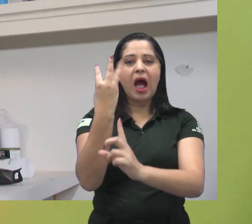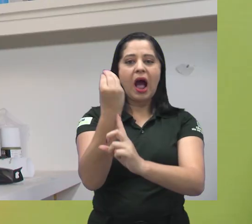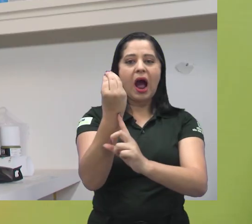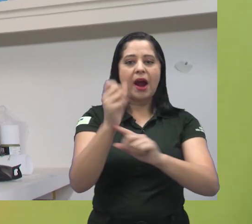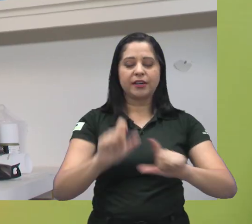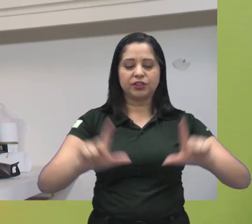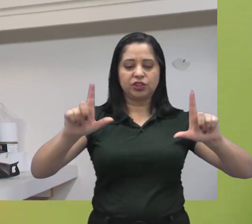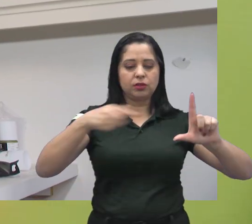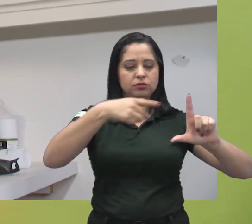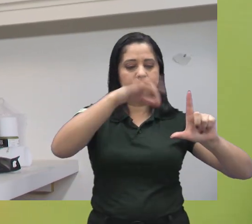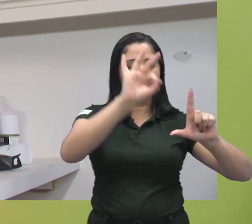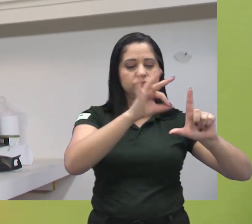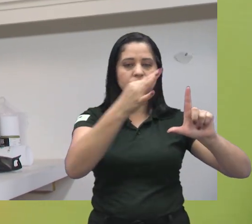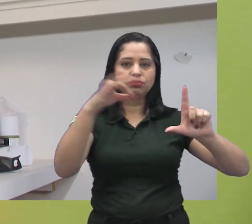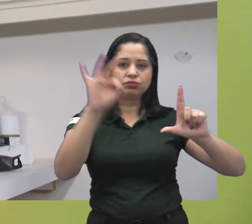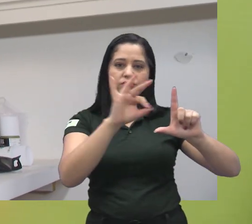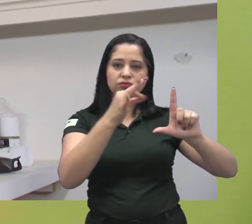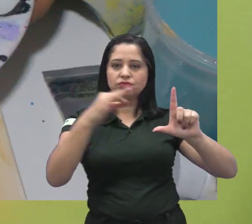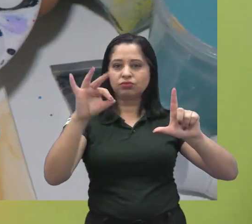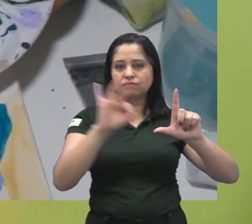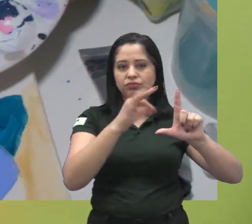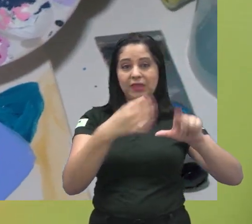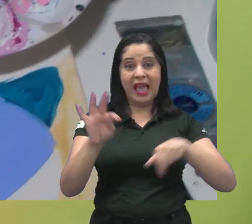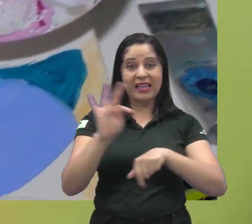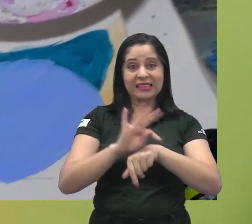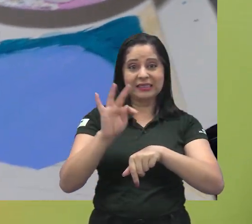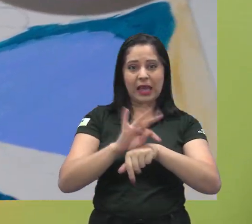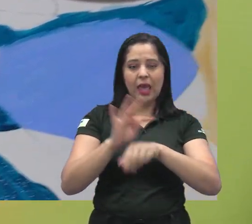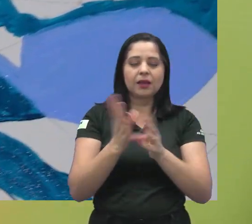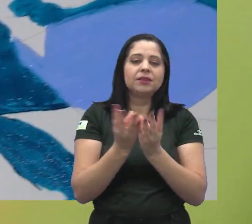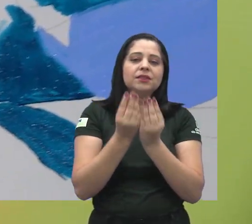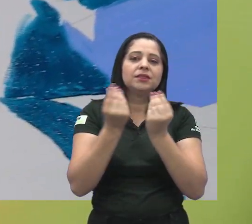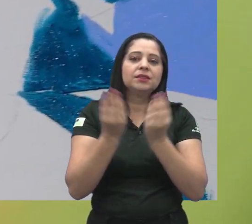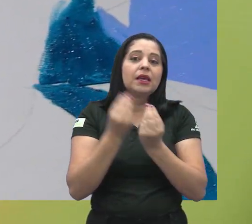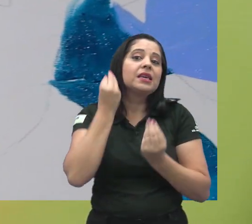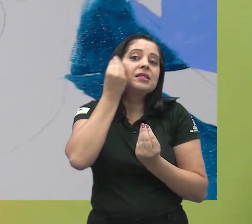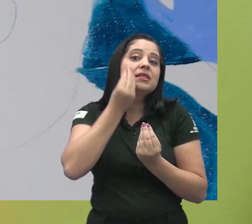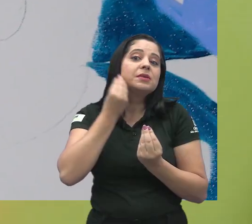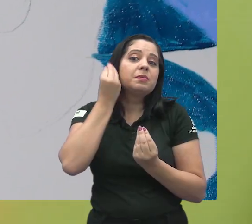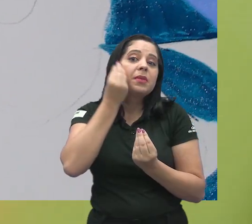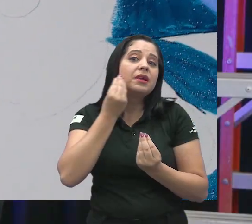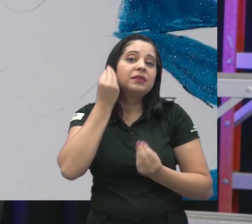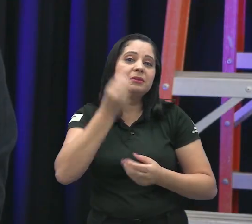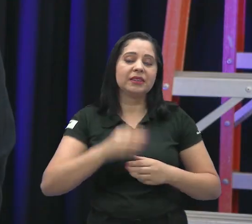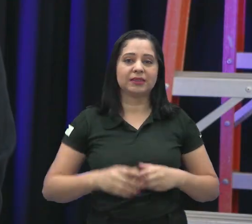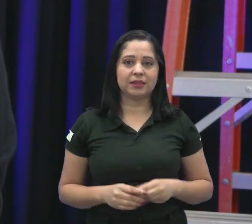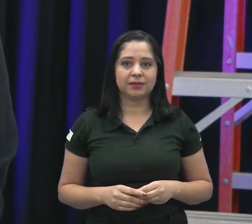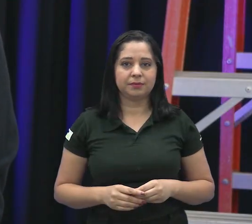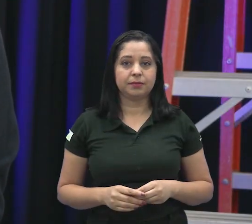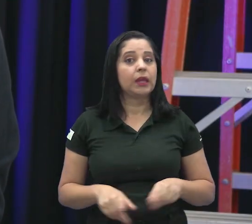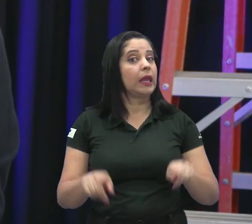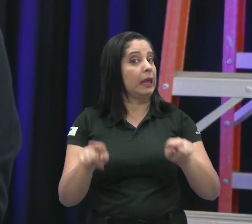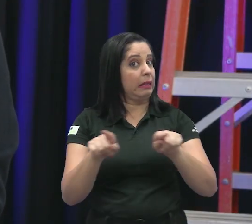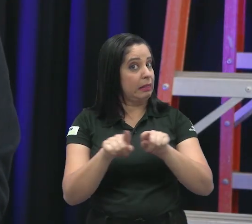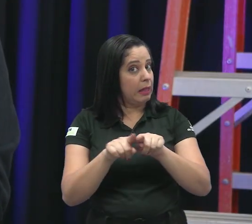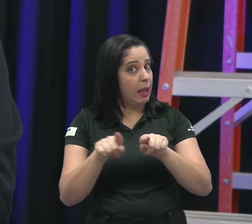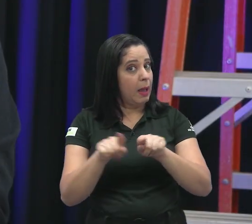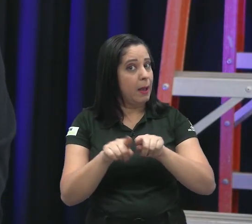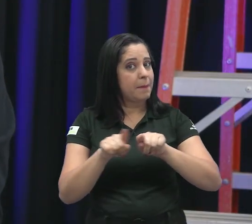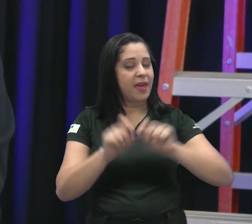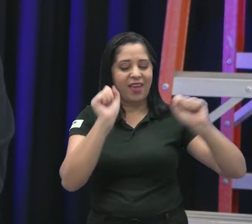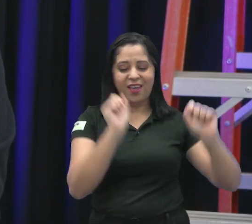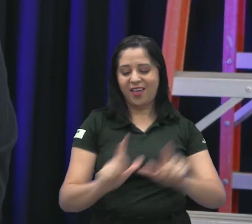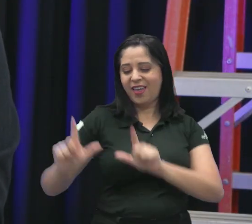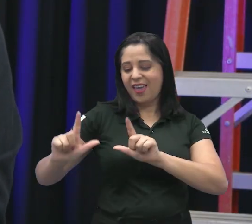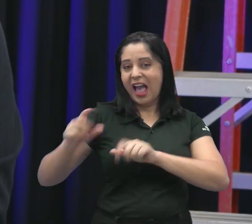artista plástica Tuca Iralá, que une técnica, sensibilidade e experiência pelo mundo. E não podia faltar também o